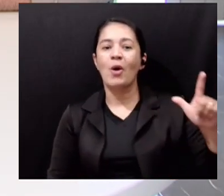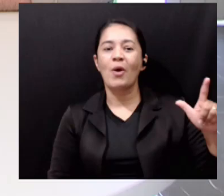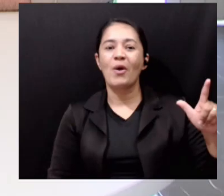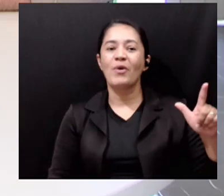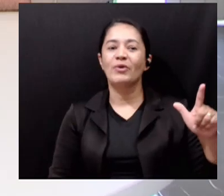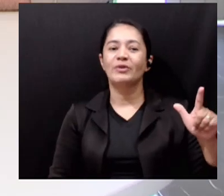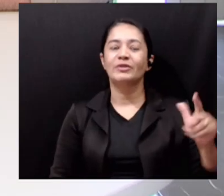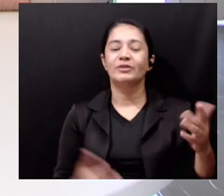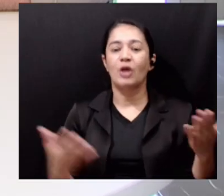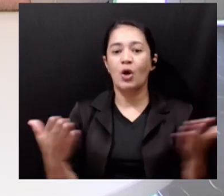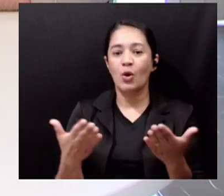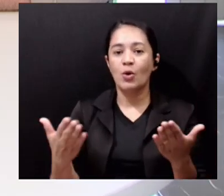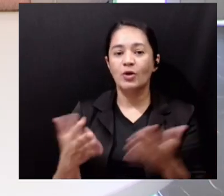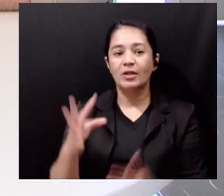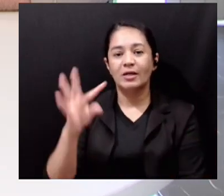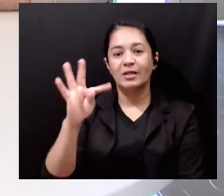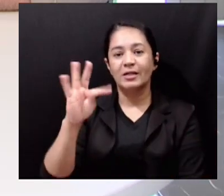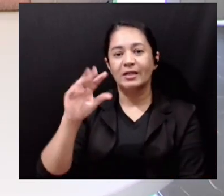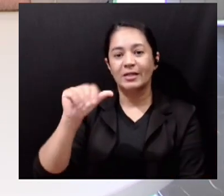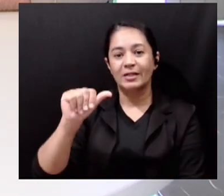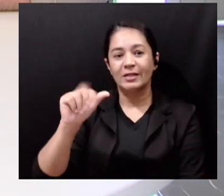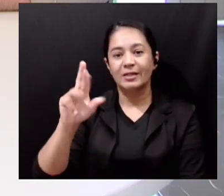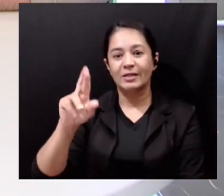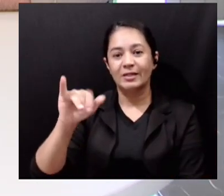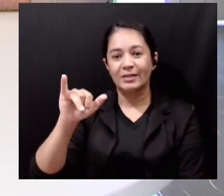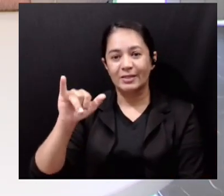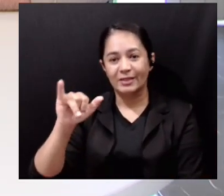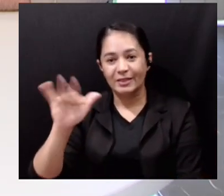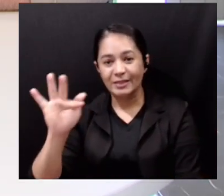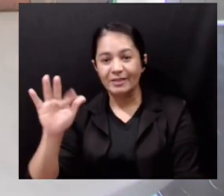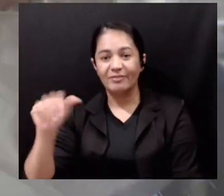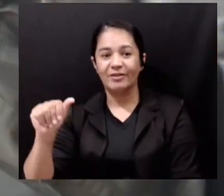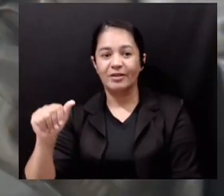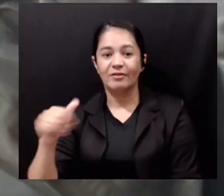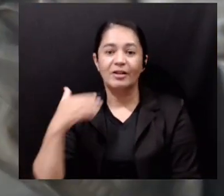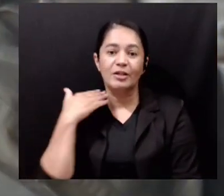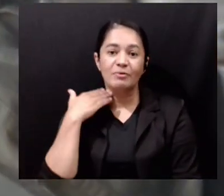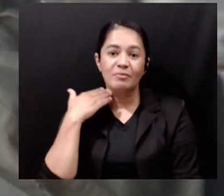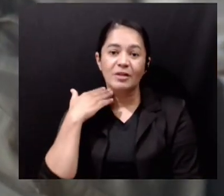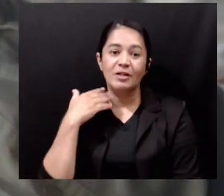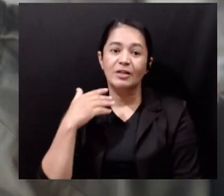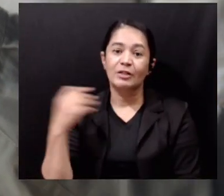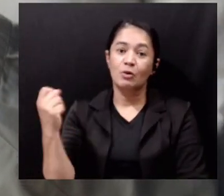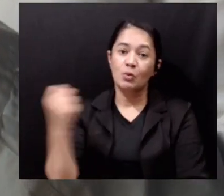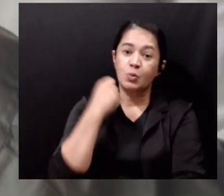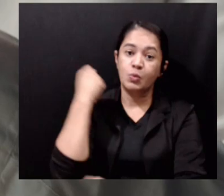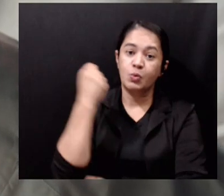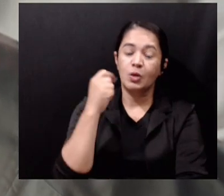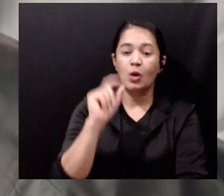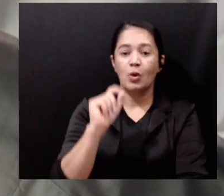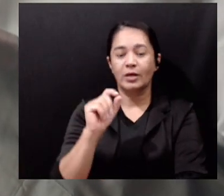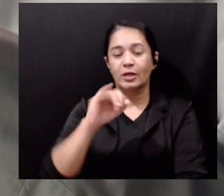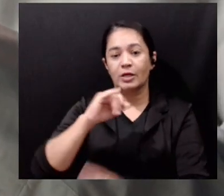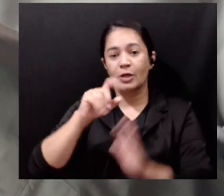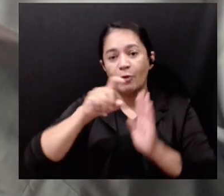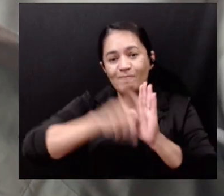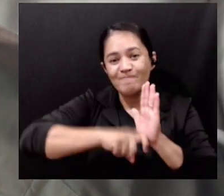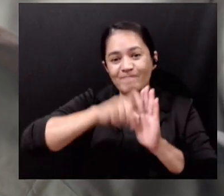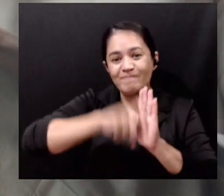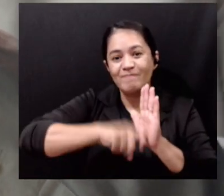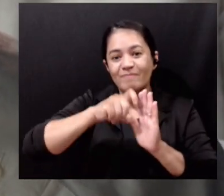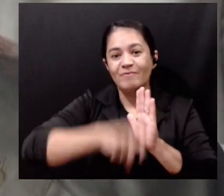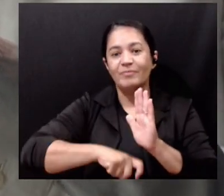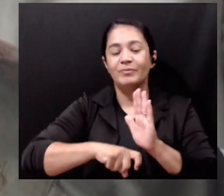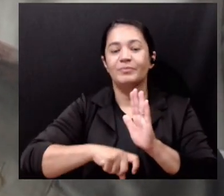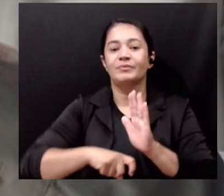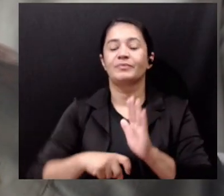tarifa, né? Quando eu falo de banco, eu tenho uma outra coisa mais grave que é a taxa de juros, certo? Então, entender corretamente o que significa